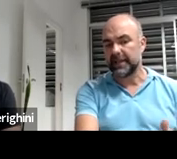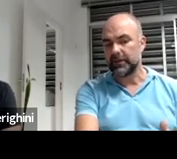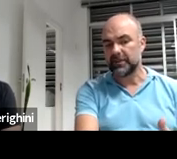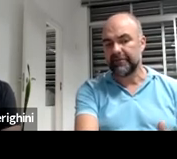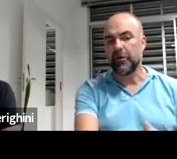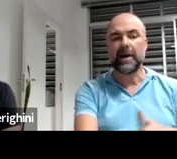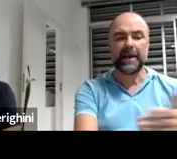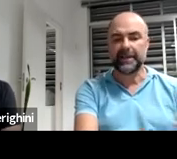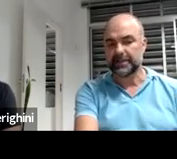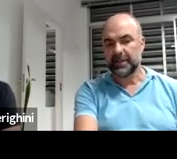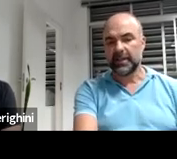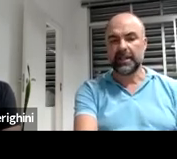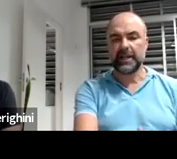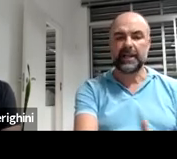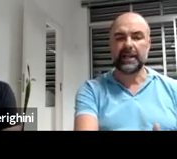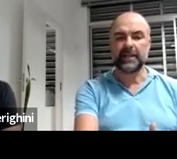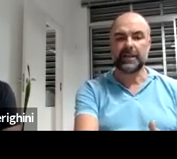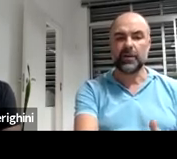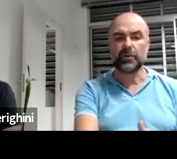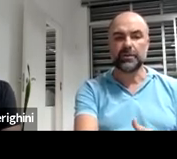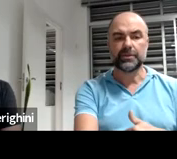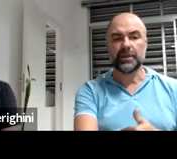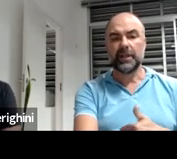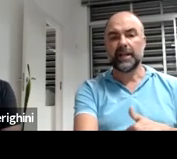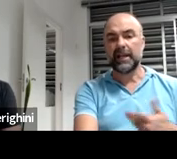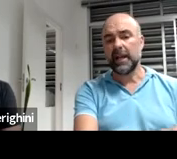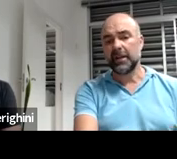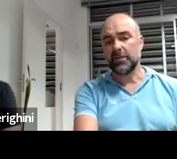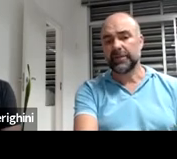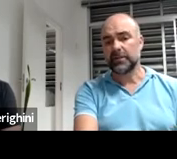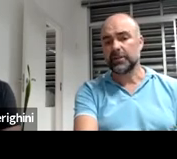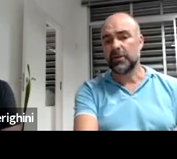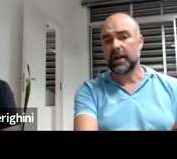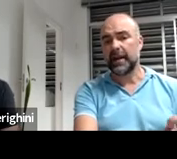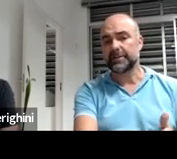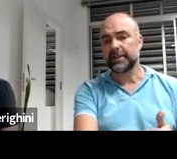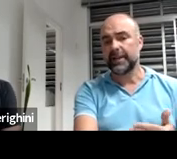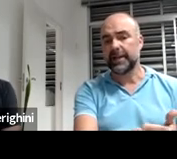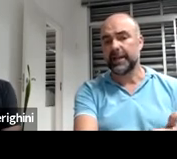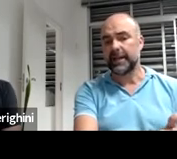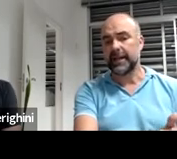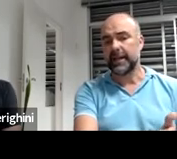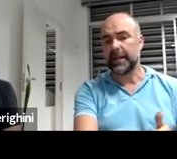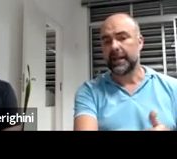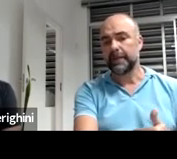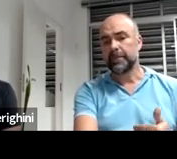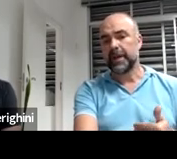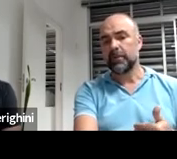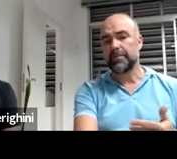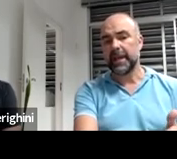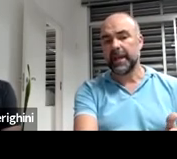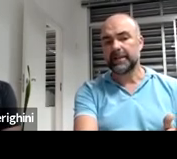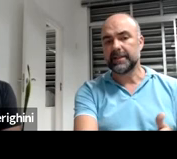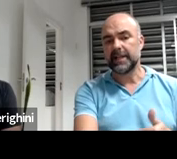virtuais, né, os informais, né, entre outros, né, e aí os fatores locais, né,